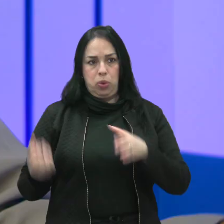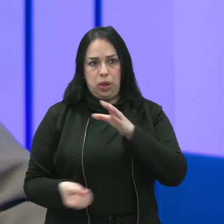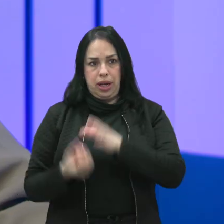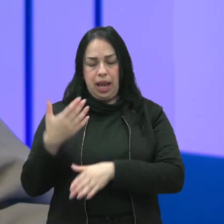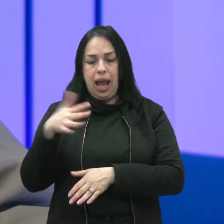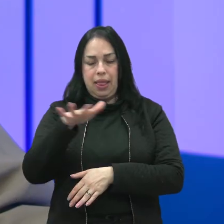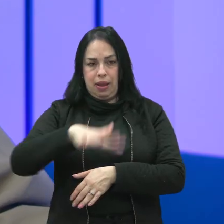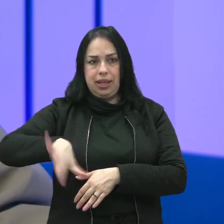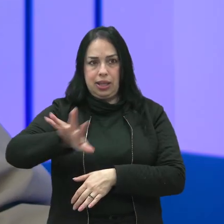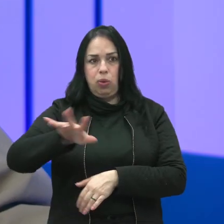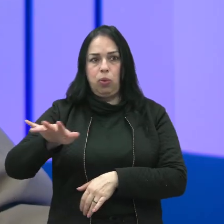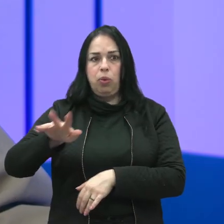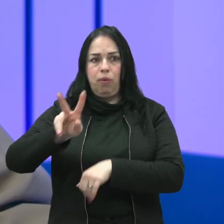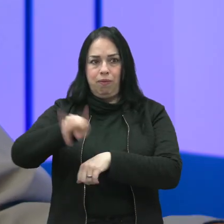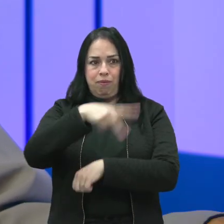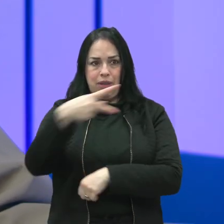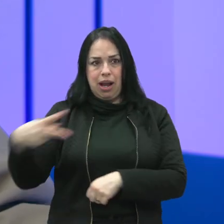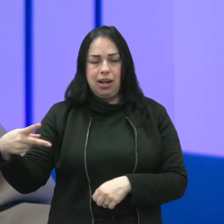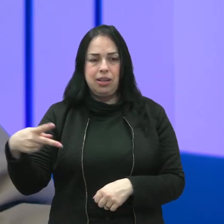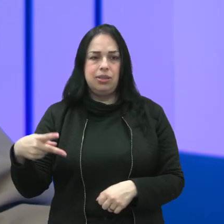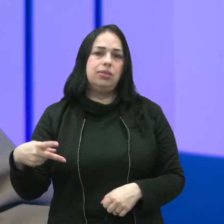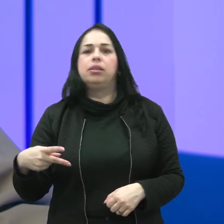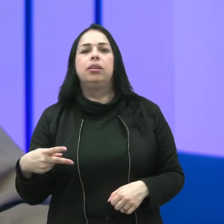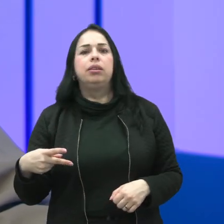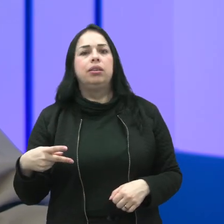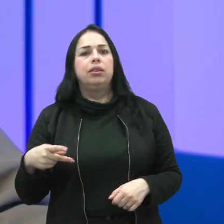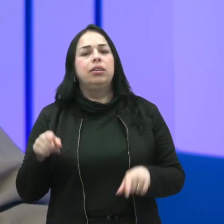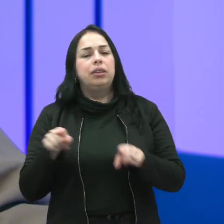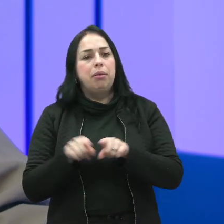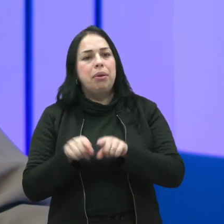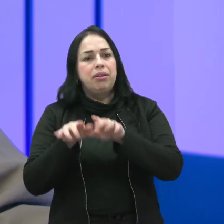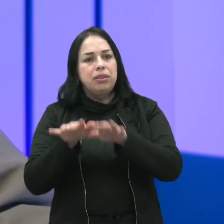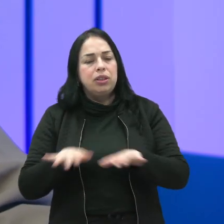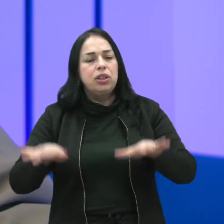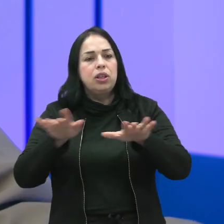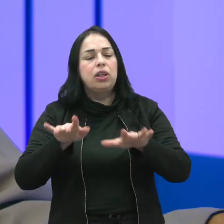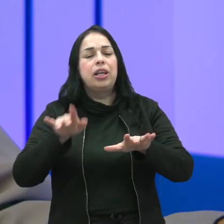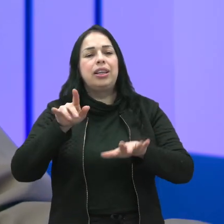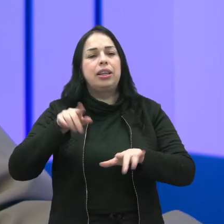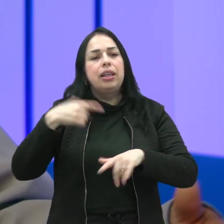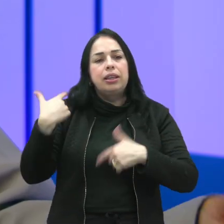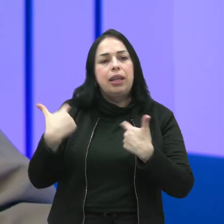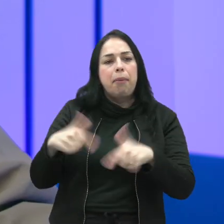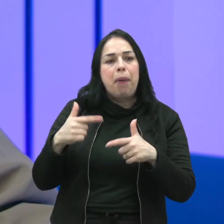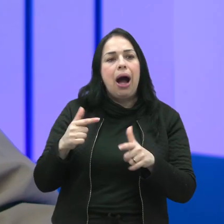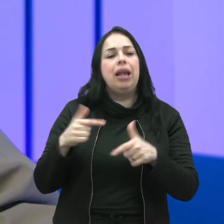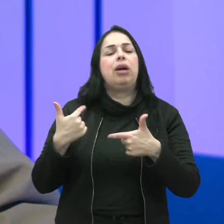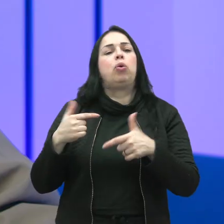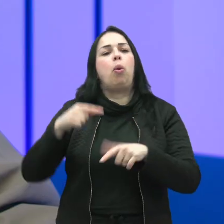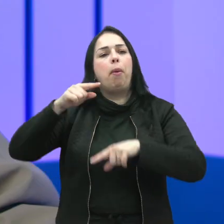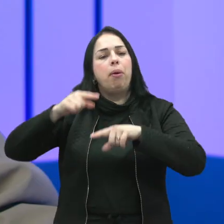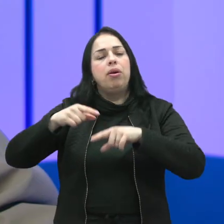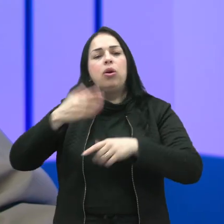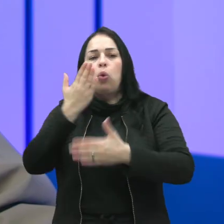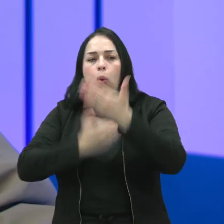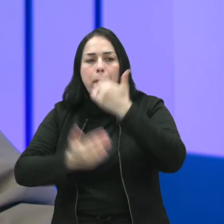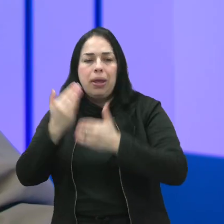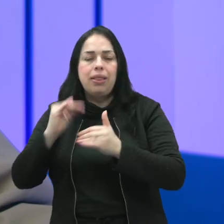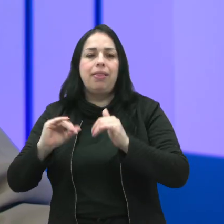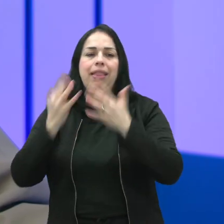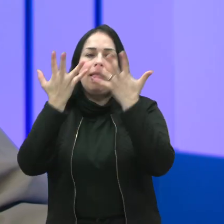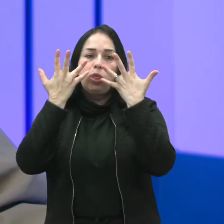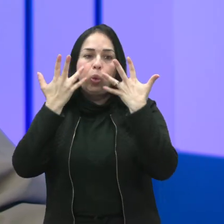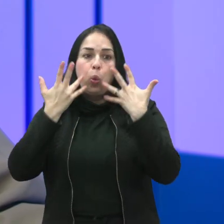desenvolvido aqui na região do Vale do Paraíba, né, que são o Sistema Agroflorestal, e o Sistema Agroflorestal ele trabalha com os produtos orgânicos certificados, né, então a gente trabalha dentro do